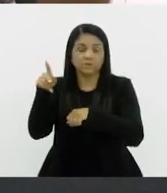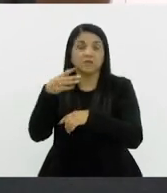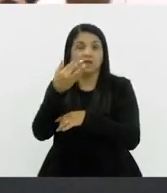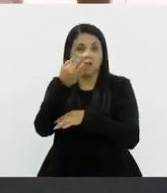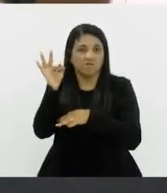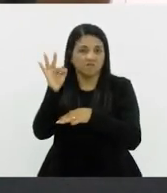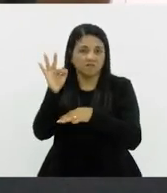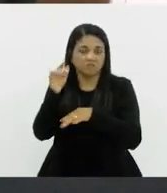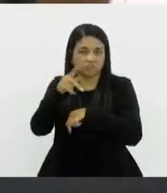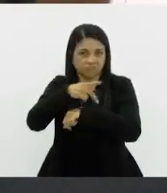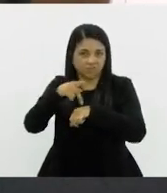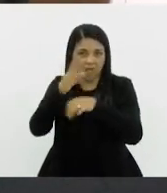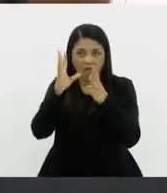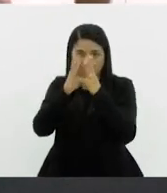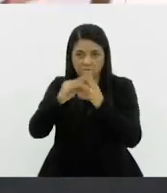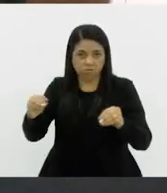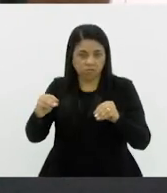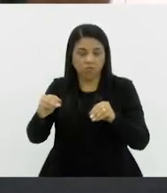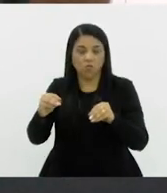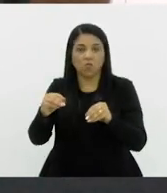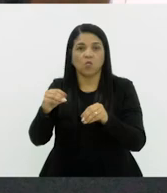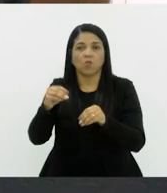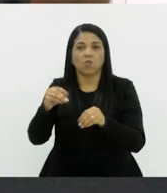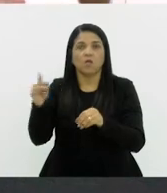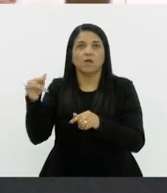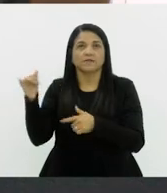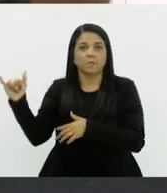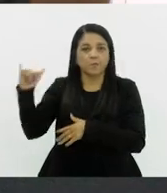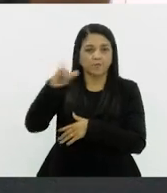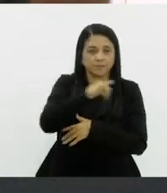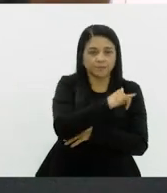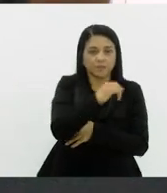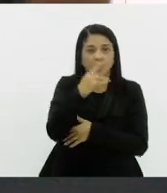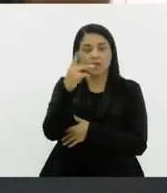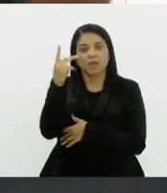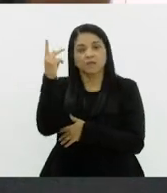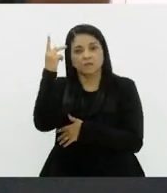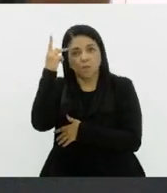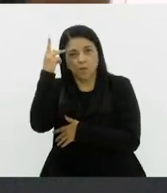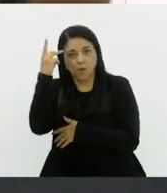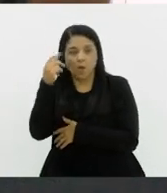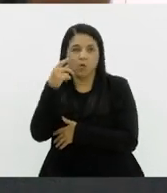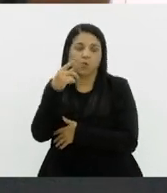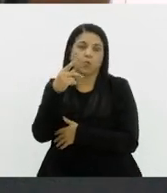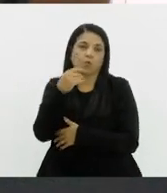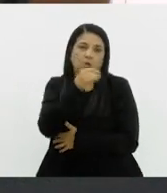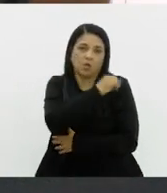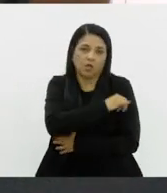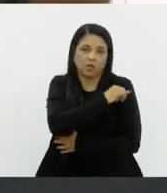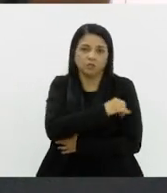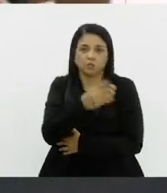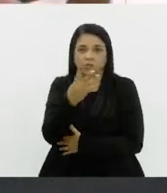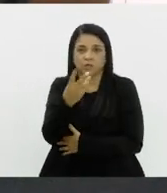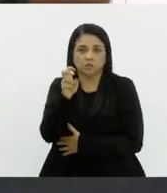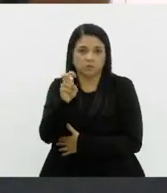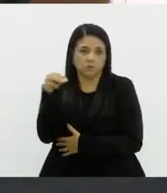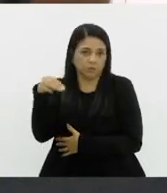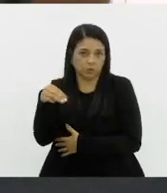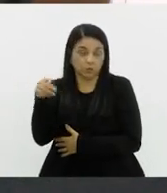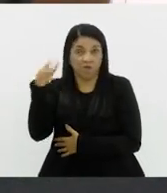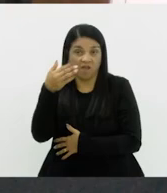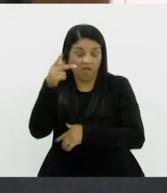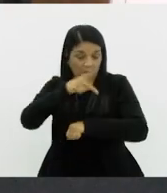voos domésticos curtos, que nem a gente tem aqui ponte aérea, Rio-São Paulo, voo de 45 minutos. Na França não tem mais isso. Isso